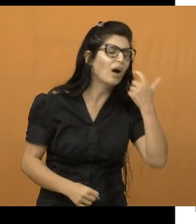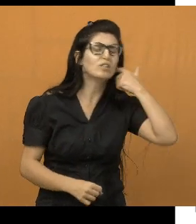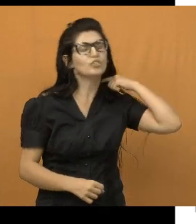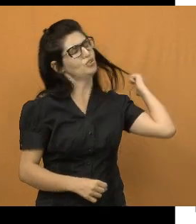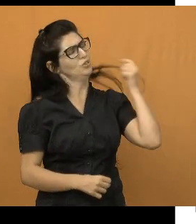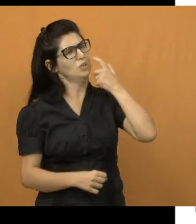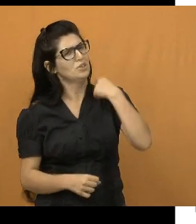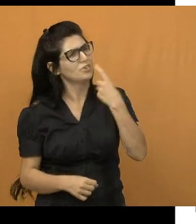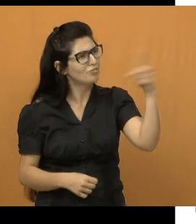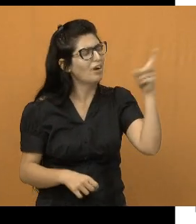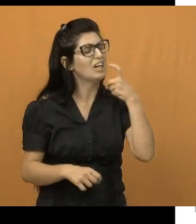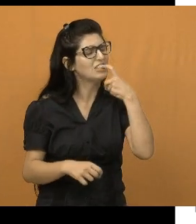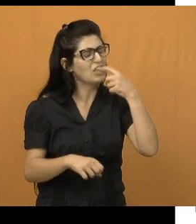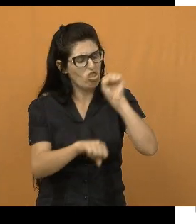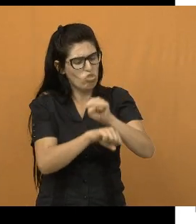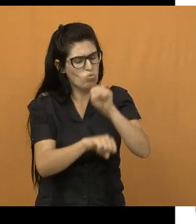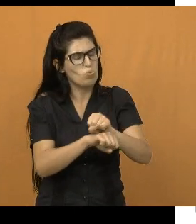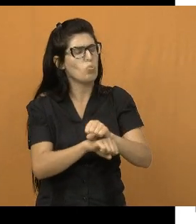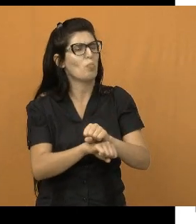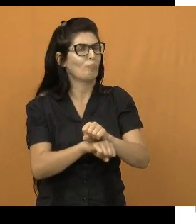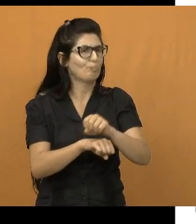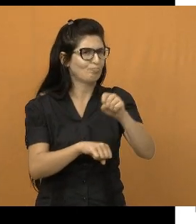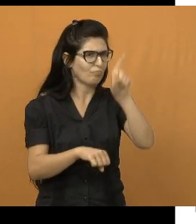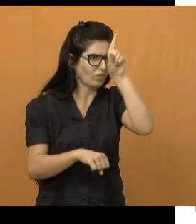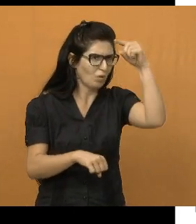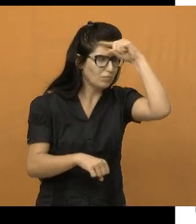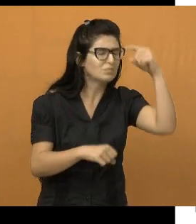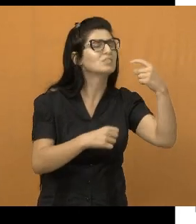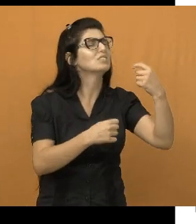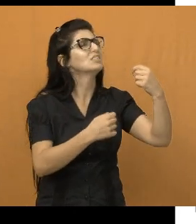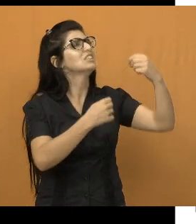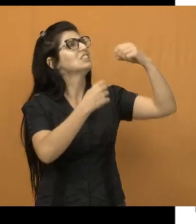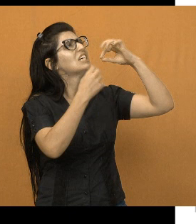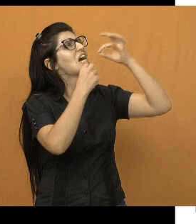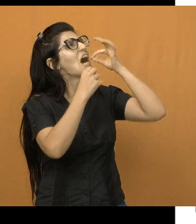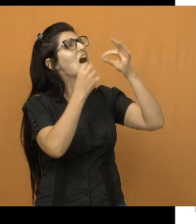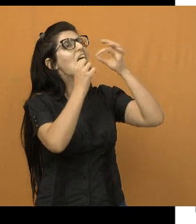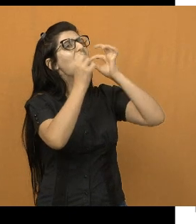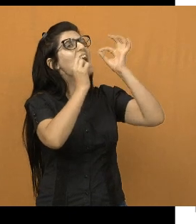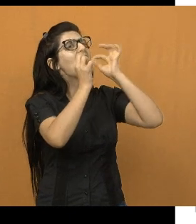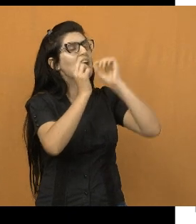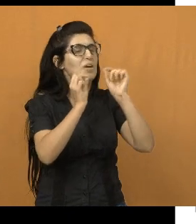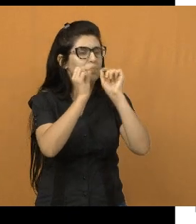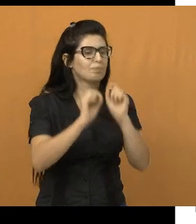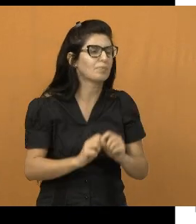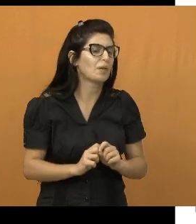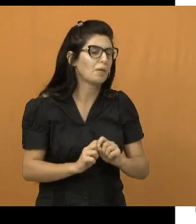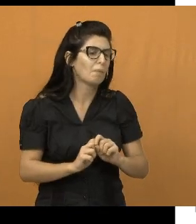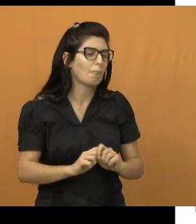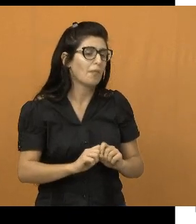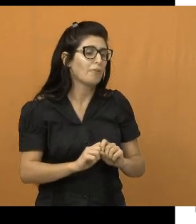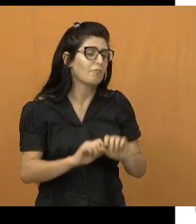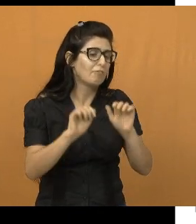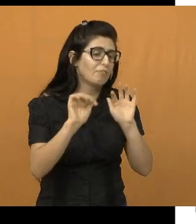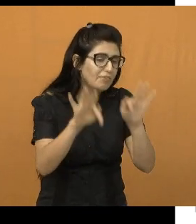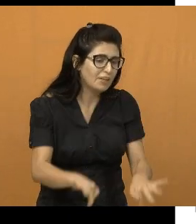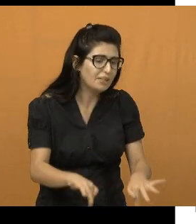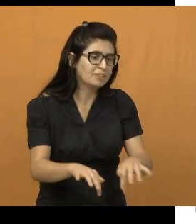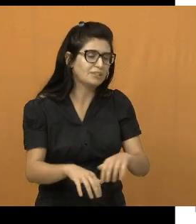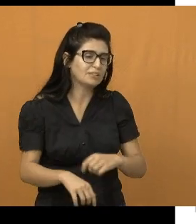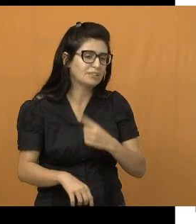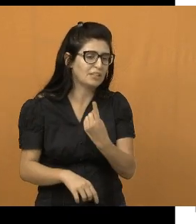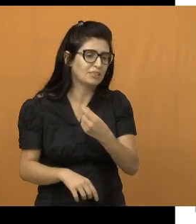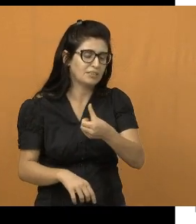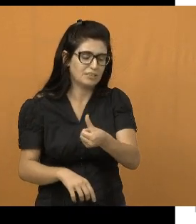cada atendimento gerou uma média de 4 procedimentos, porque nós fechamos o ano com 169 mil